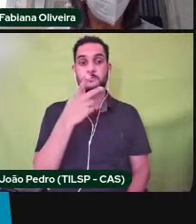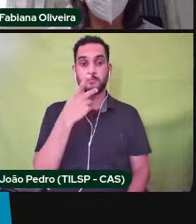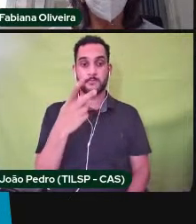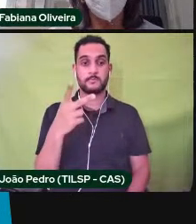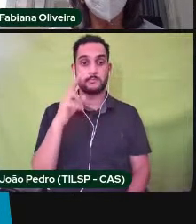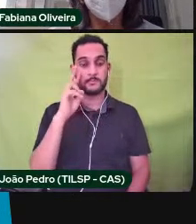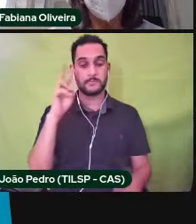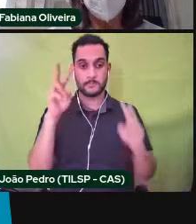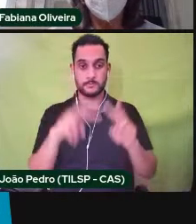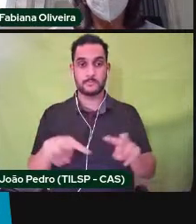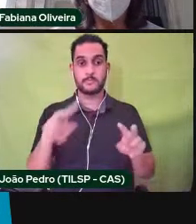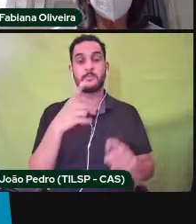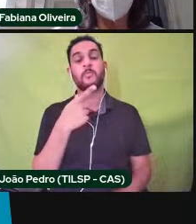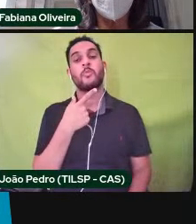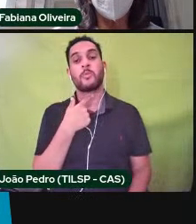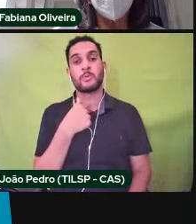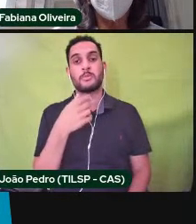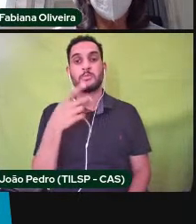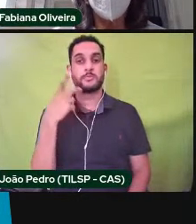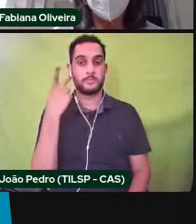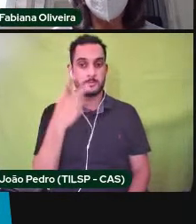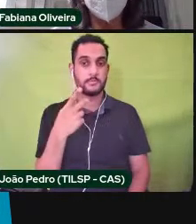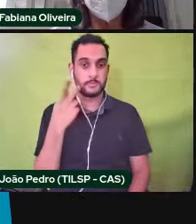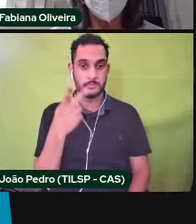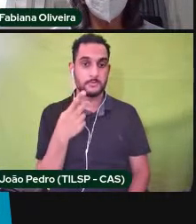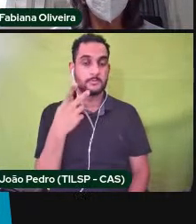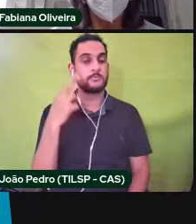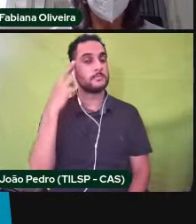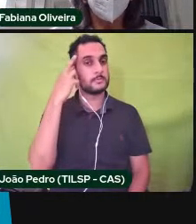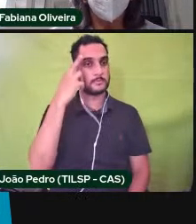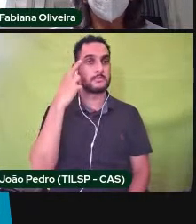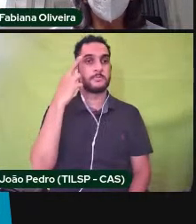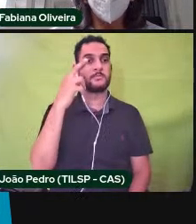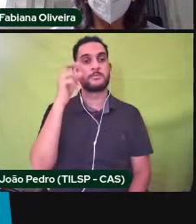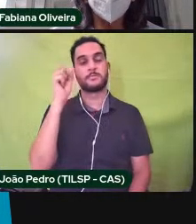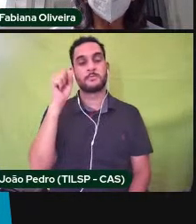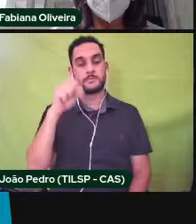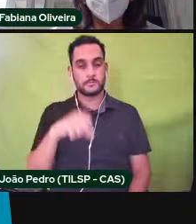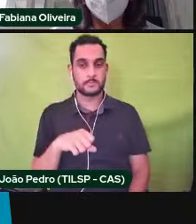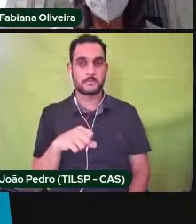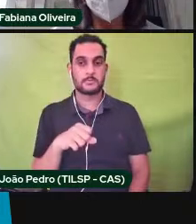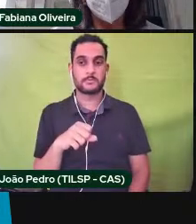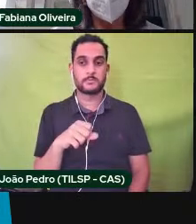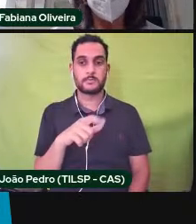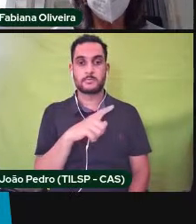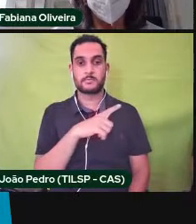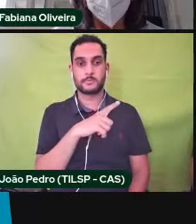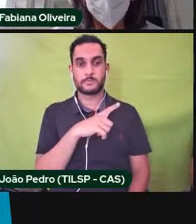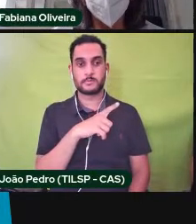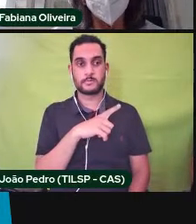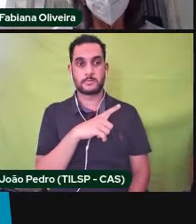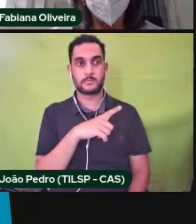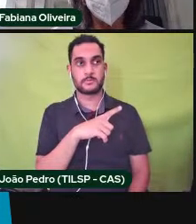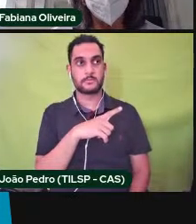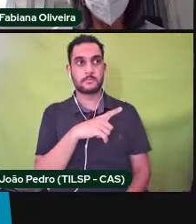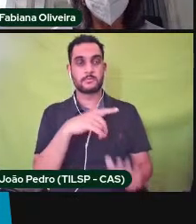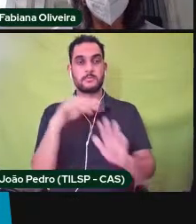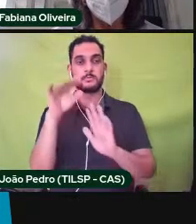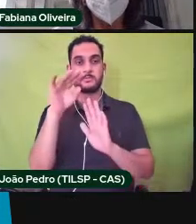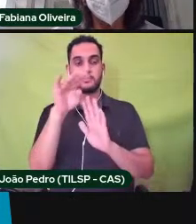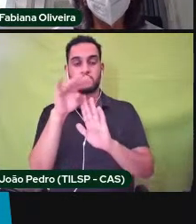vontade política serão refletidas em inúmeros tratados de direitos